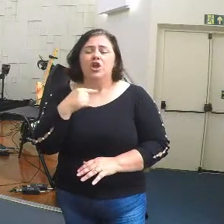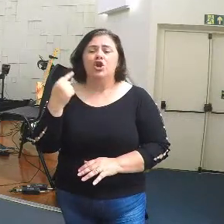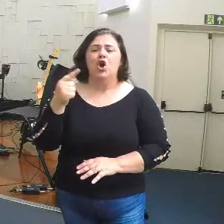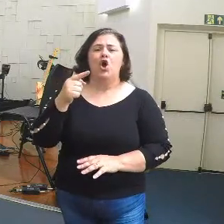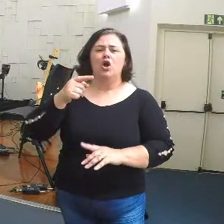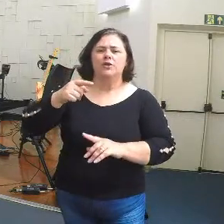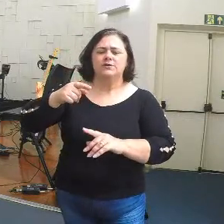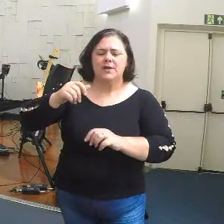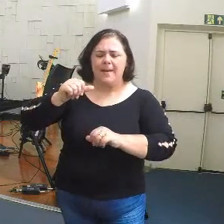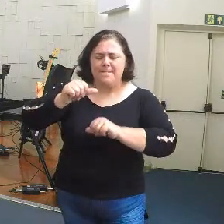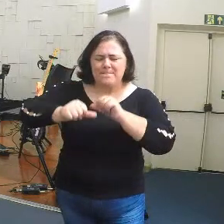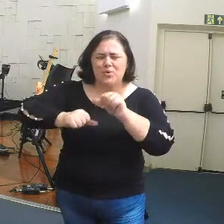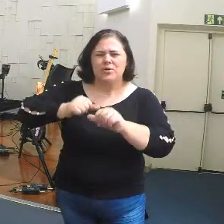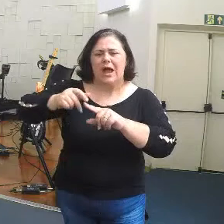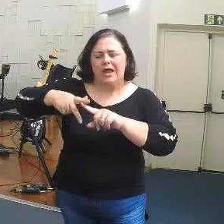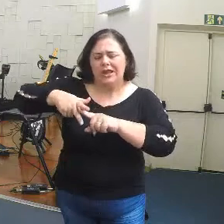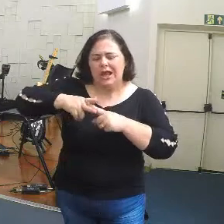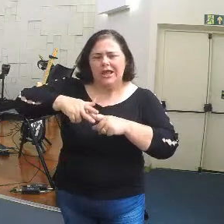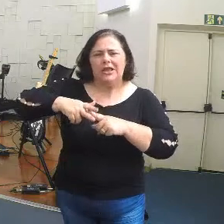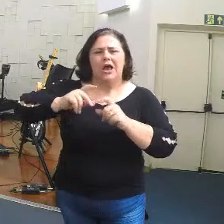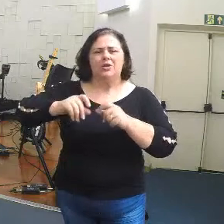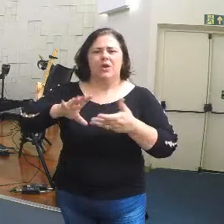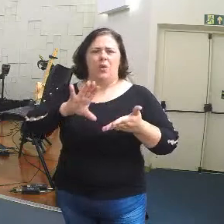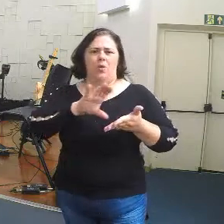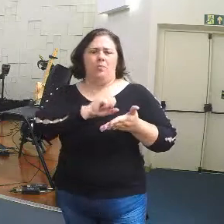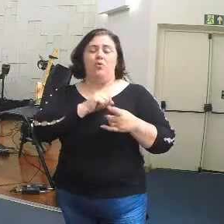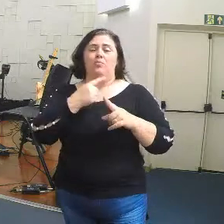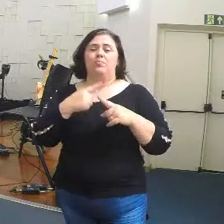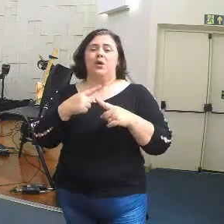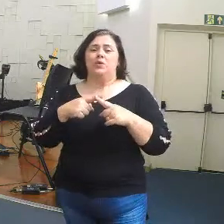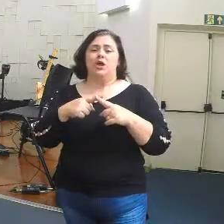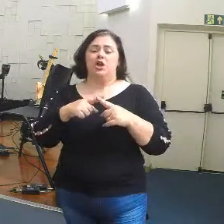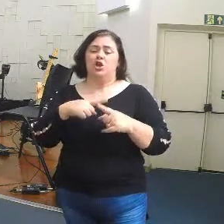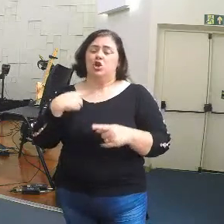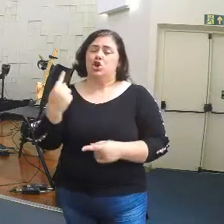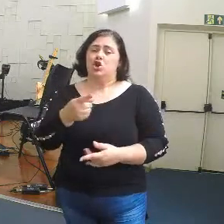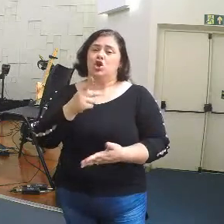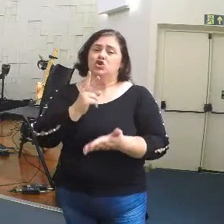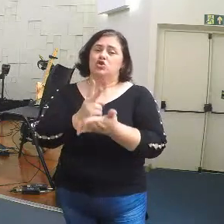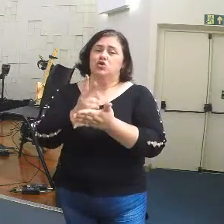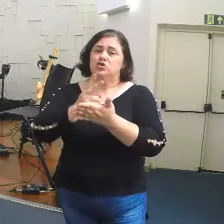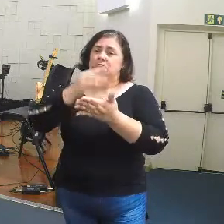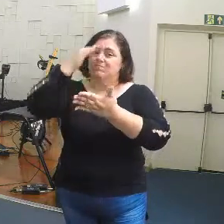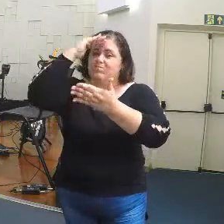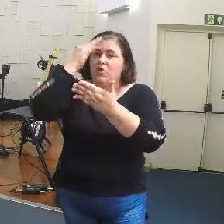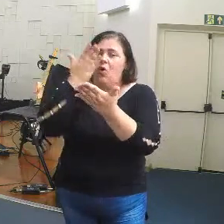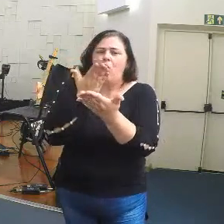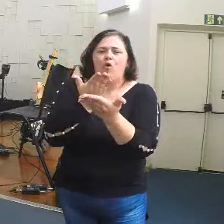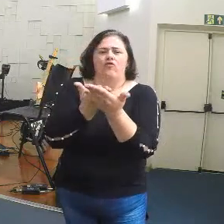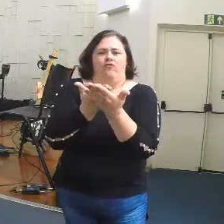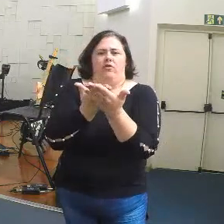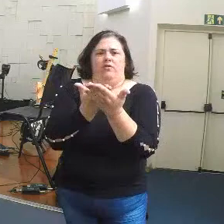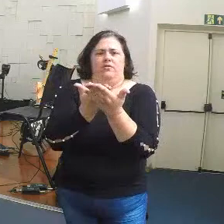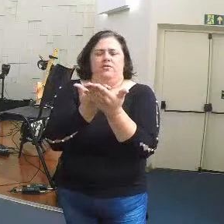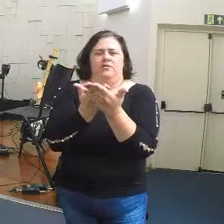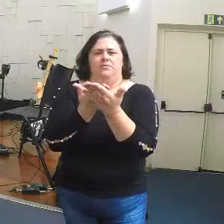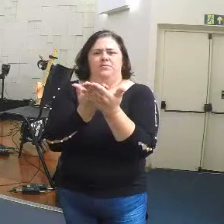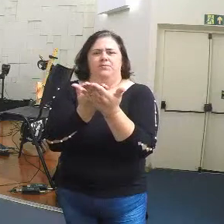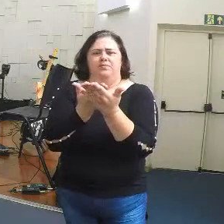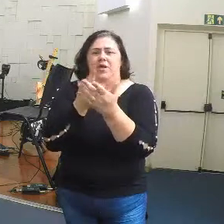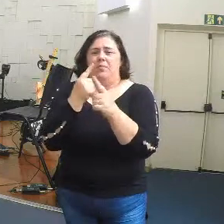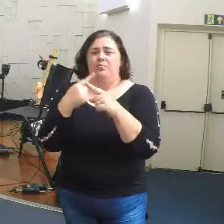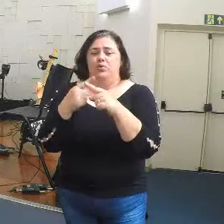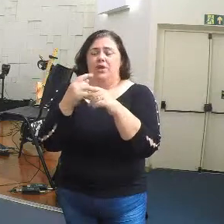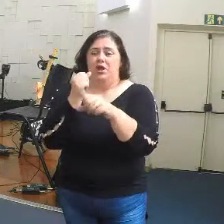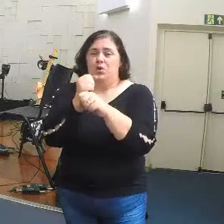para que, no dia do juízo, mantenhamos confiança. Esse temor, esse terror sobre um julgamento de um Deus